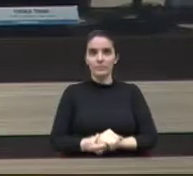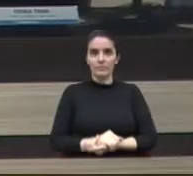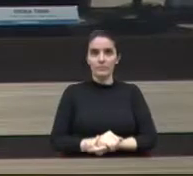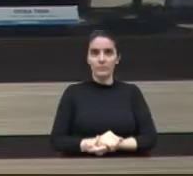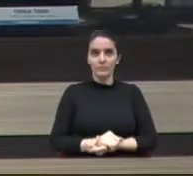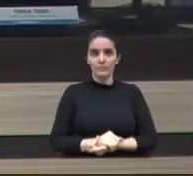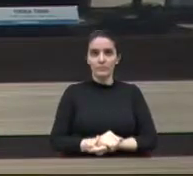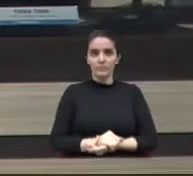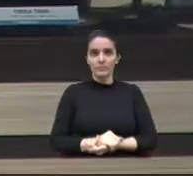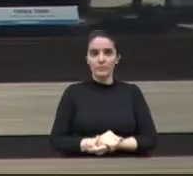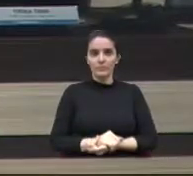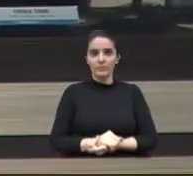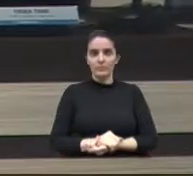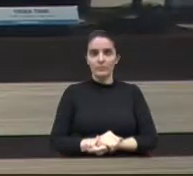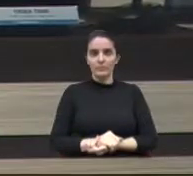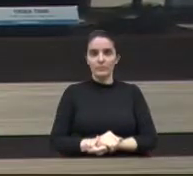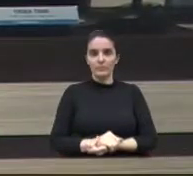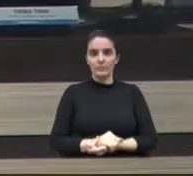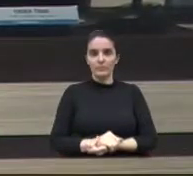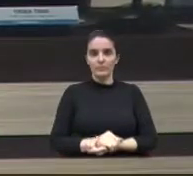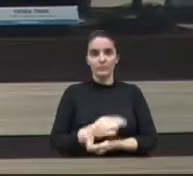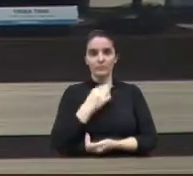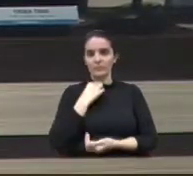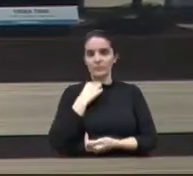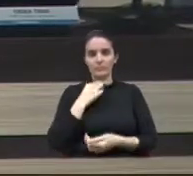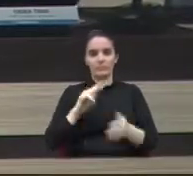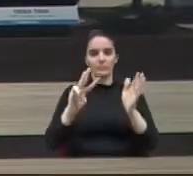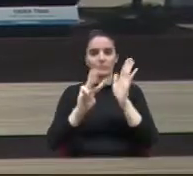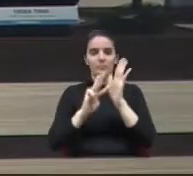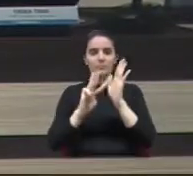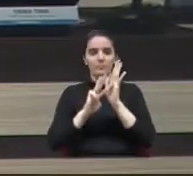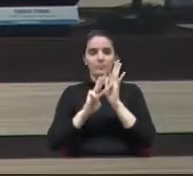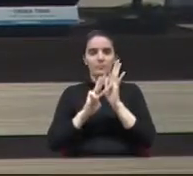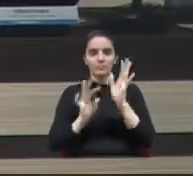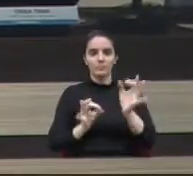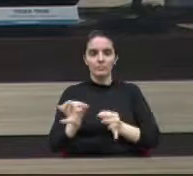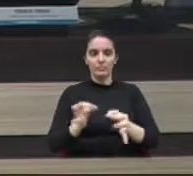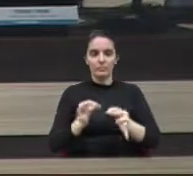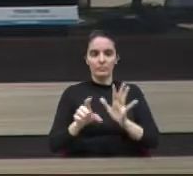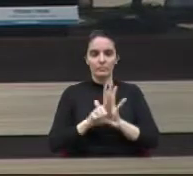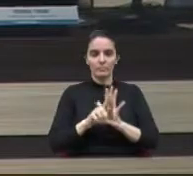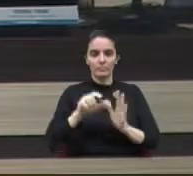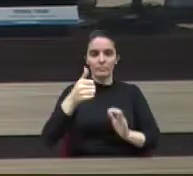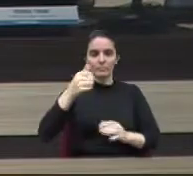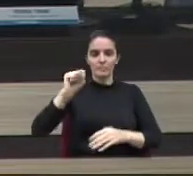Está indeferido o pedido. Item 3 da pauta. Projeto de lei